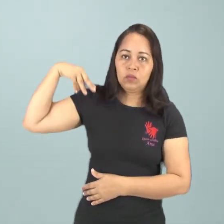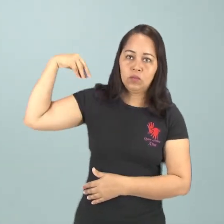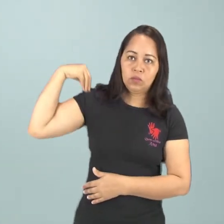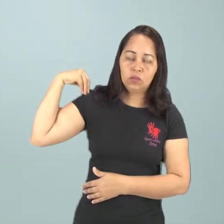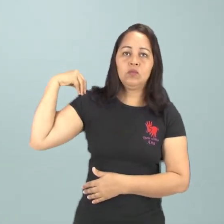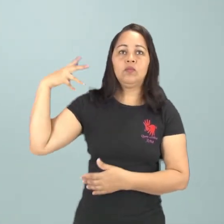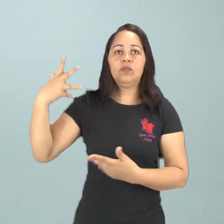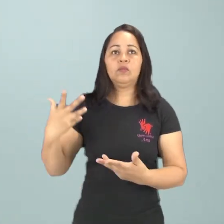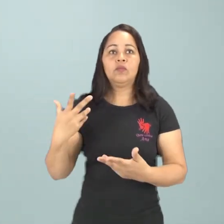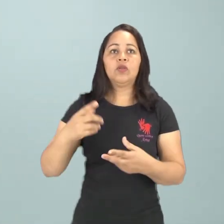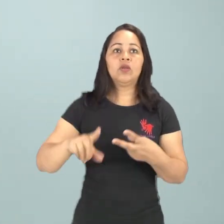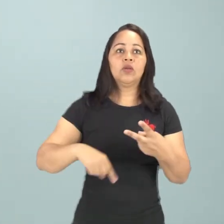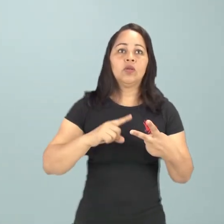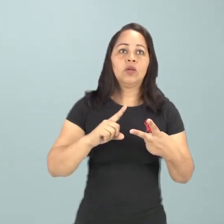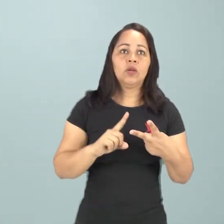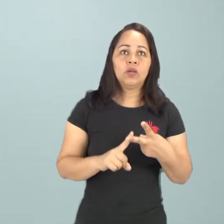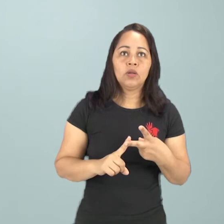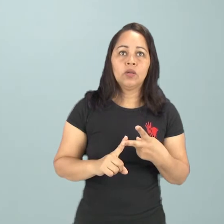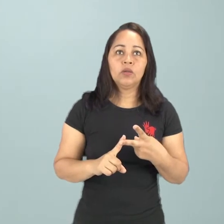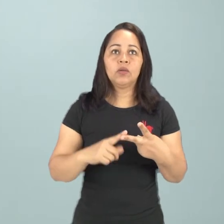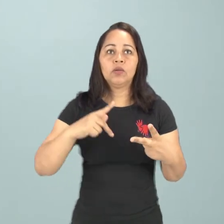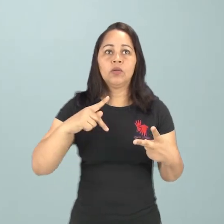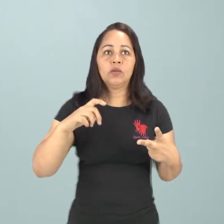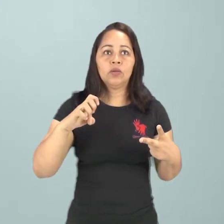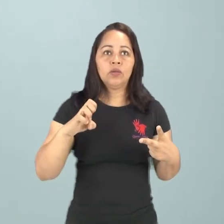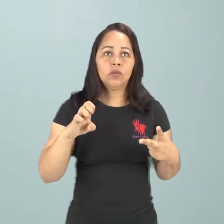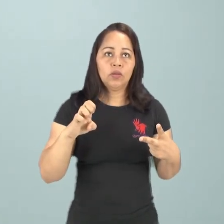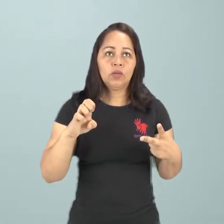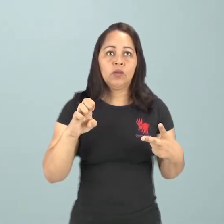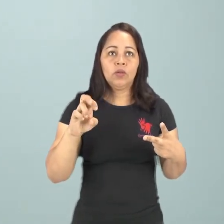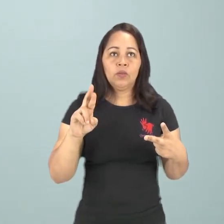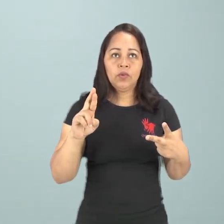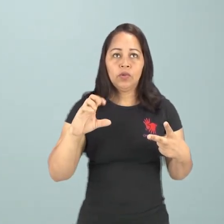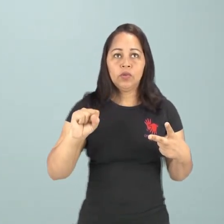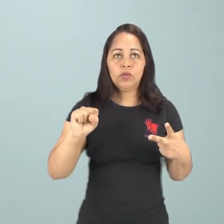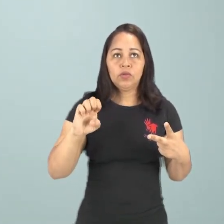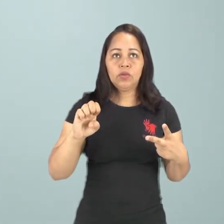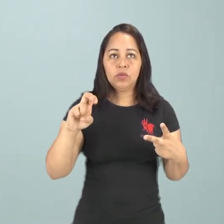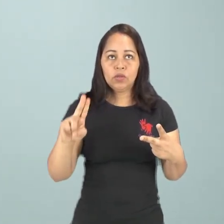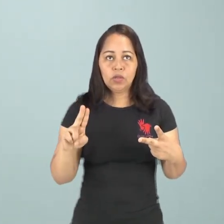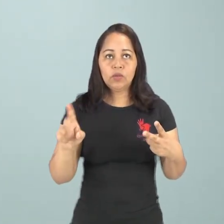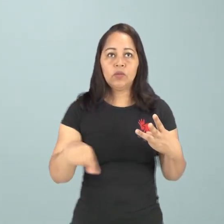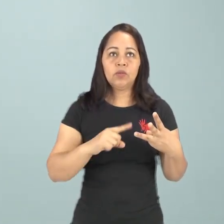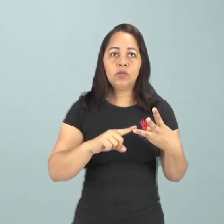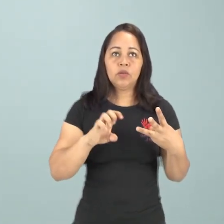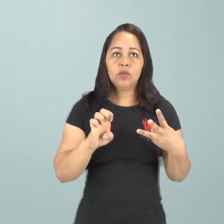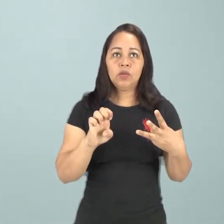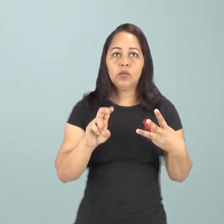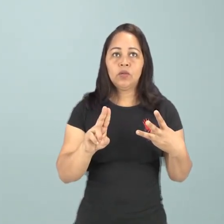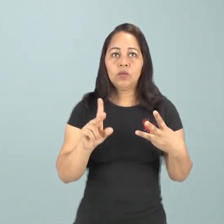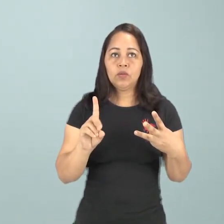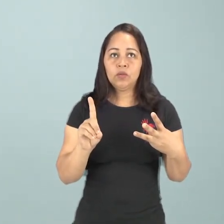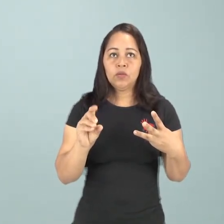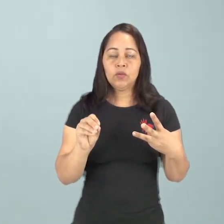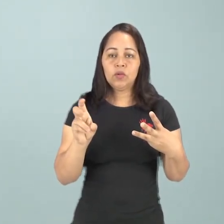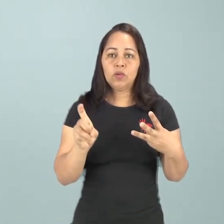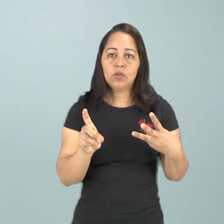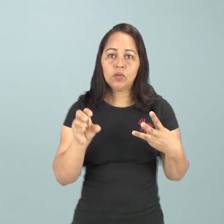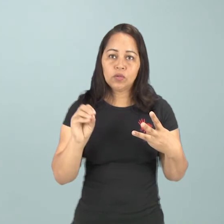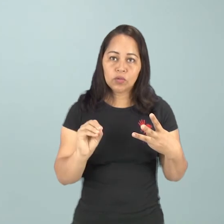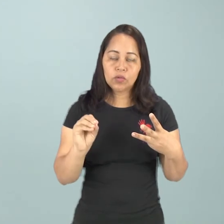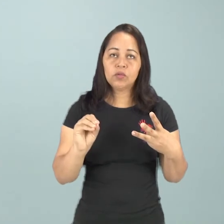Eudoxo, couberam trazer esses conhecimentos para Alexandria. Então, migraram um pouco do Oriente